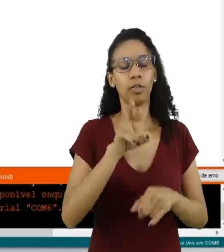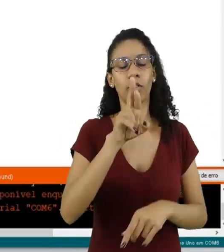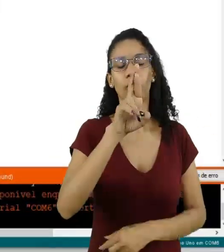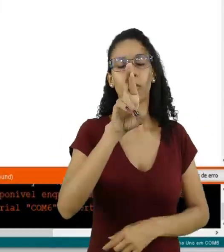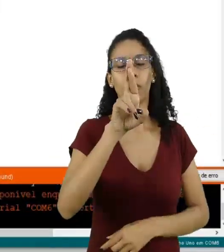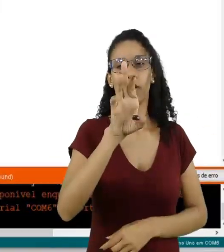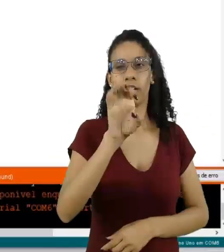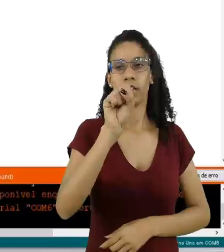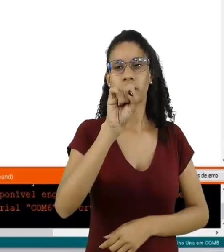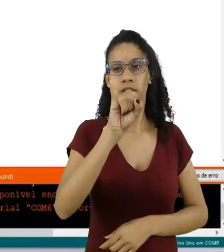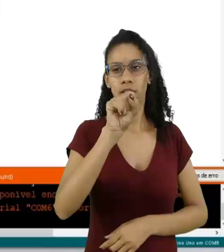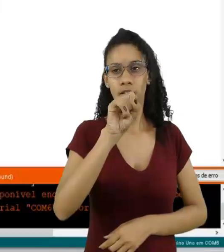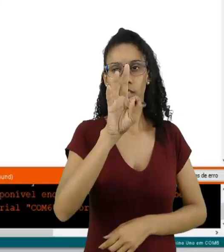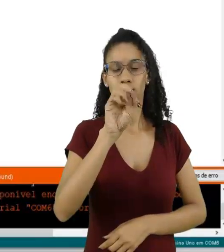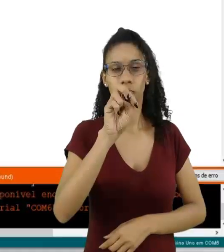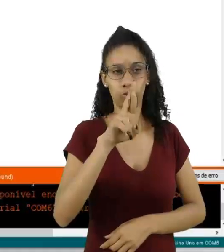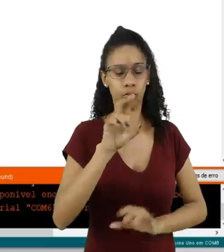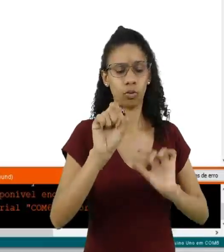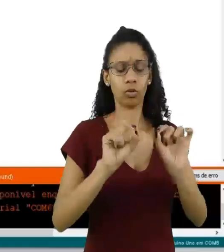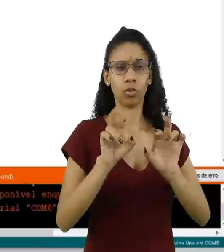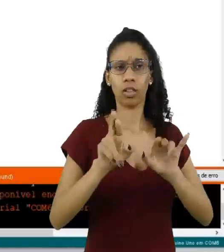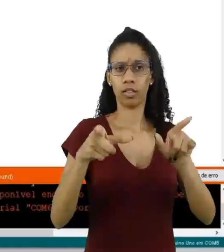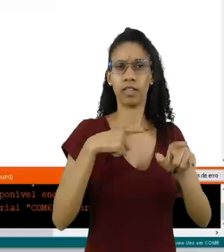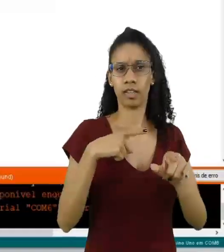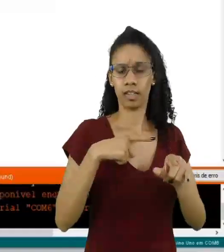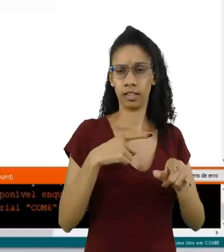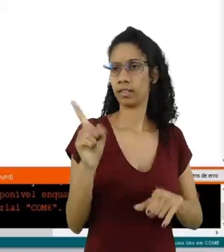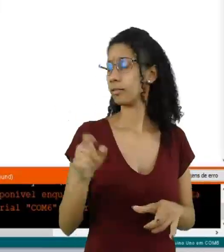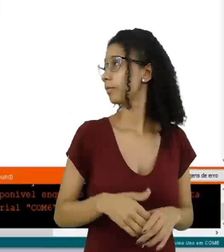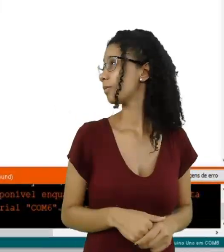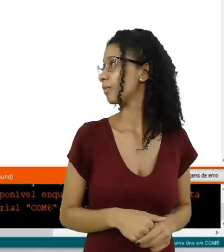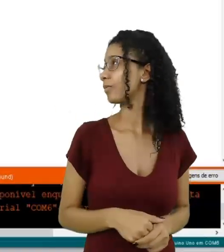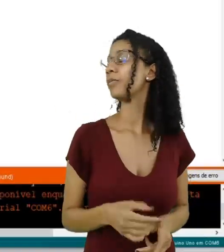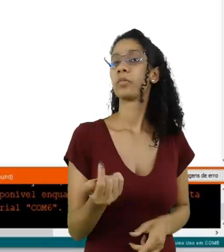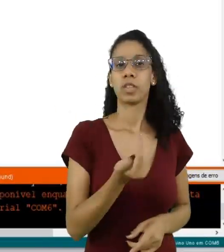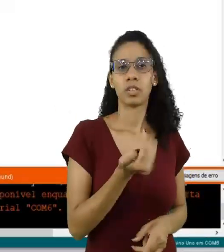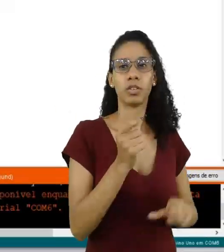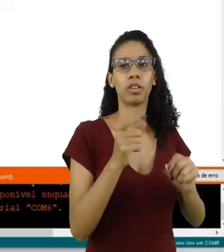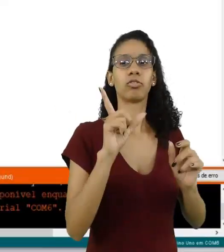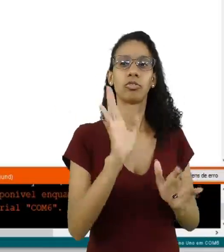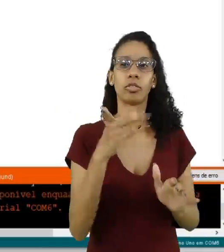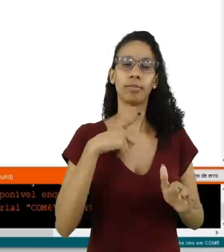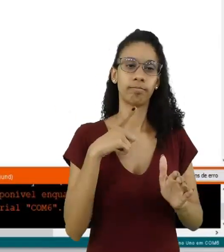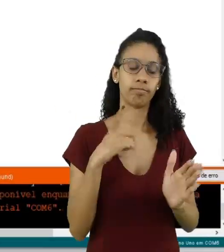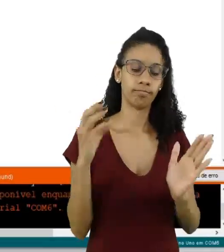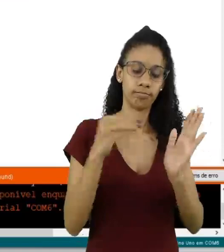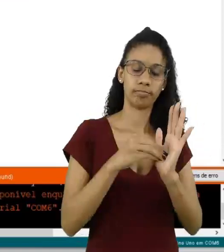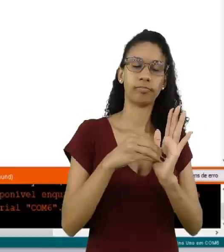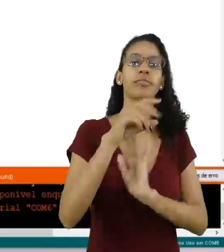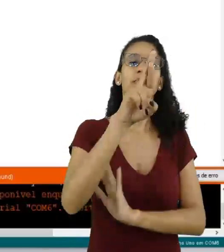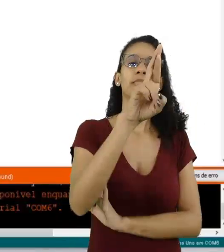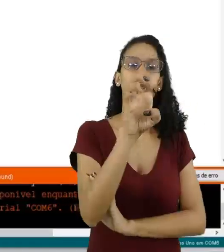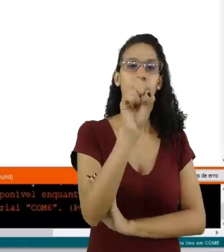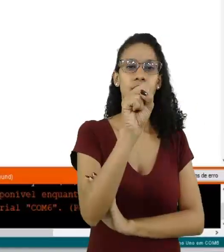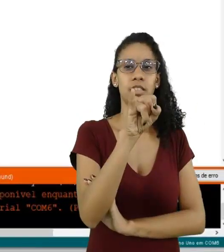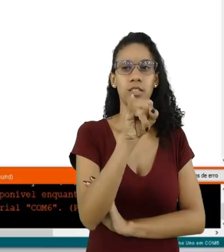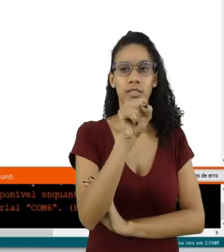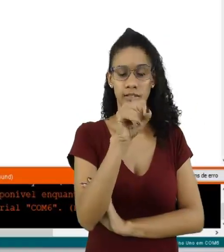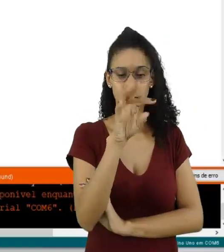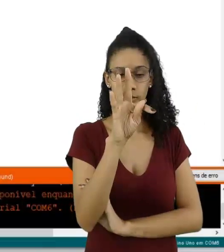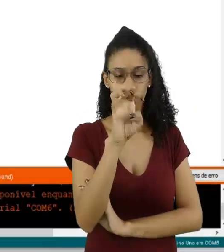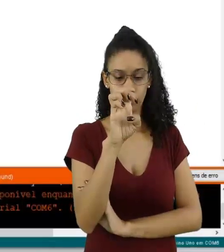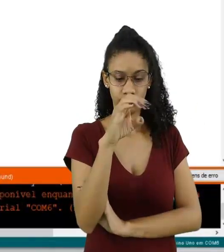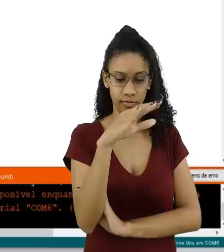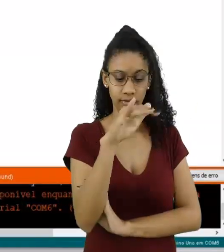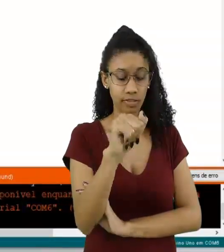Já que aqui nesse módulo, qual a diferença dele para o LDR sozinho? Ele já possui dentro dele essa resistência, tá? Ele já vai possuir o resistor